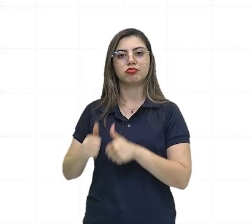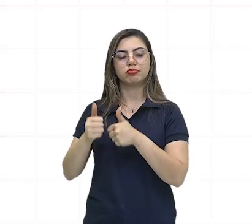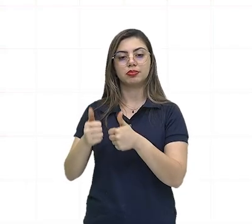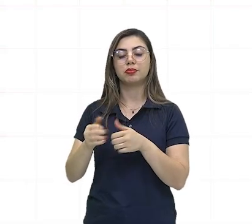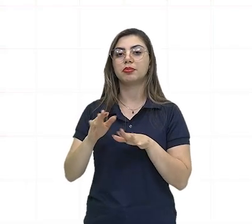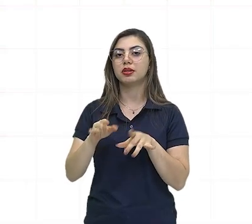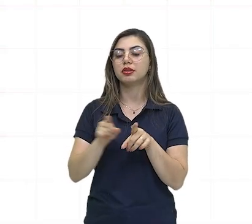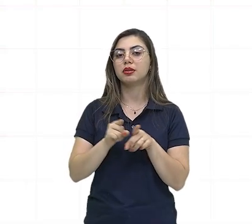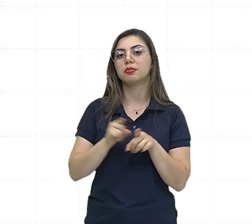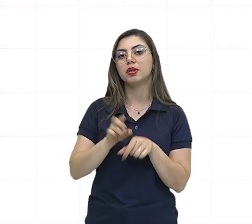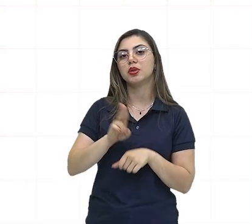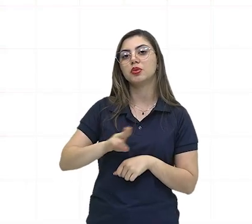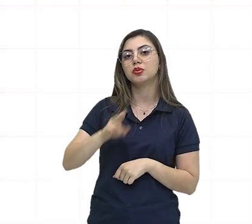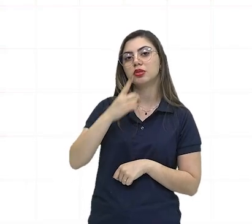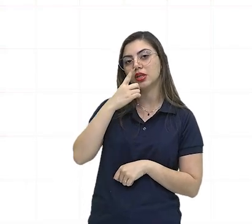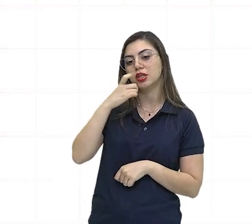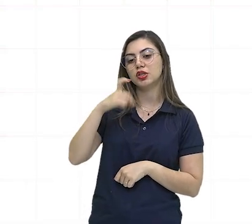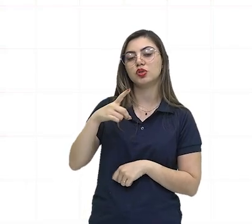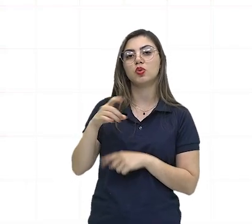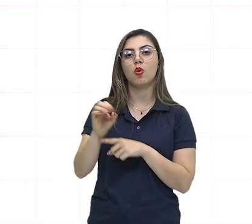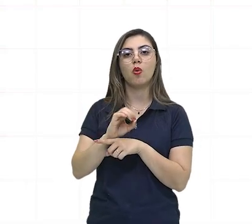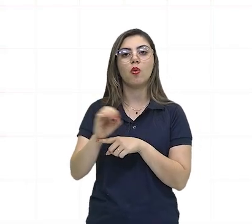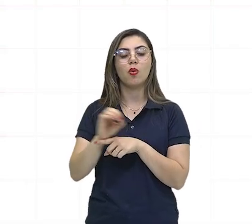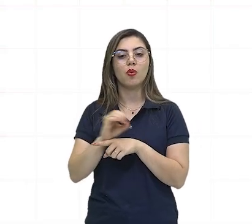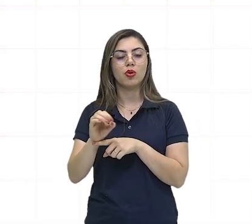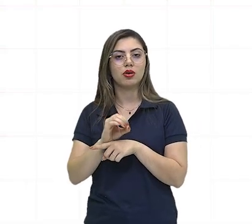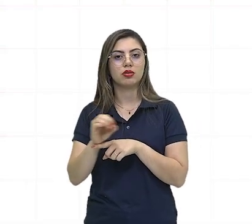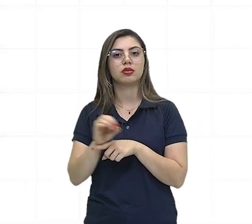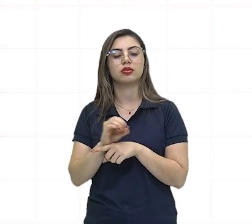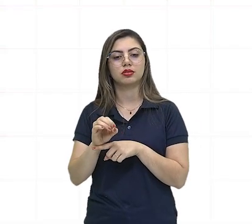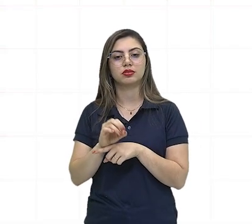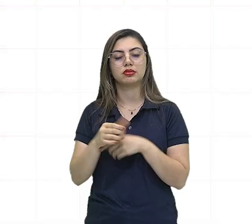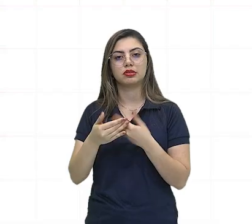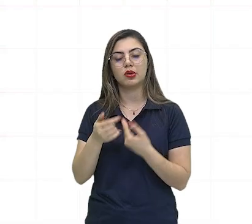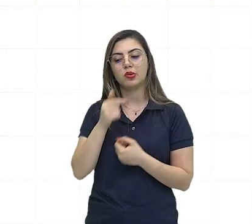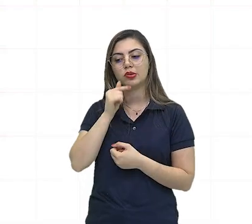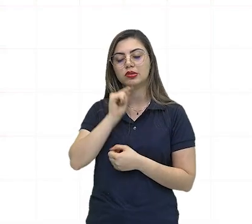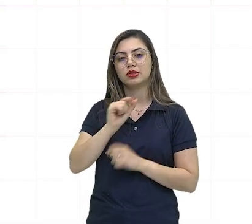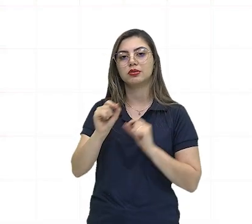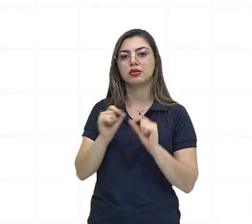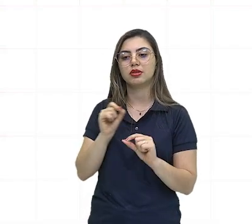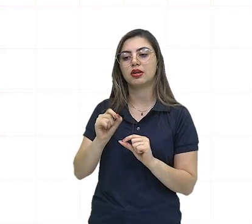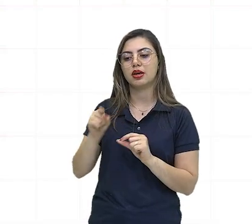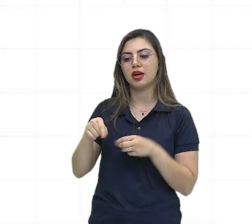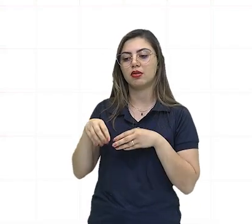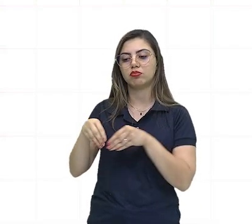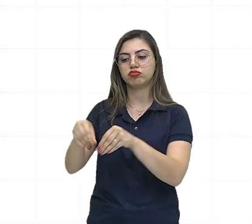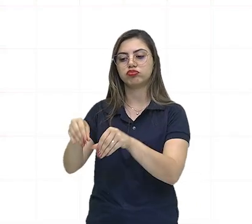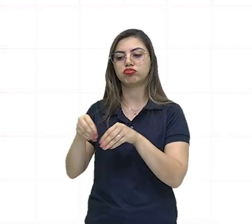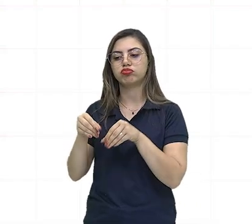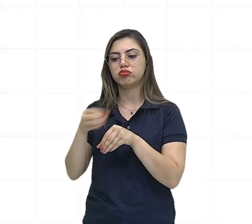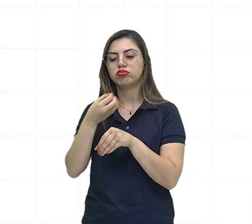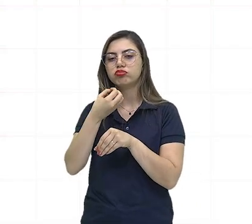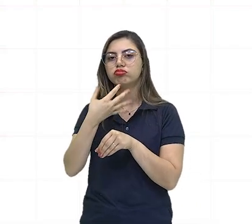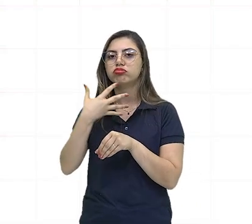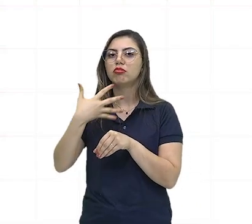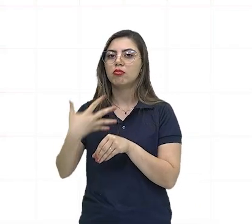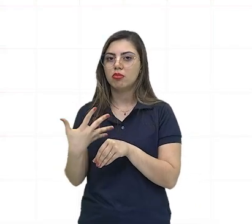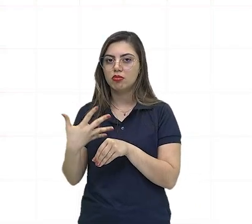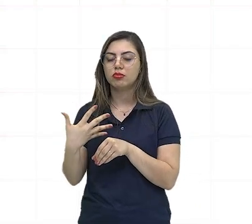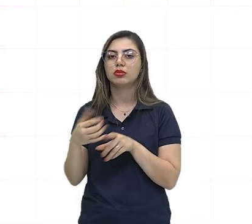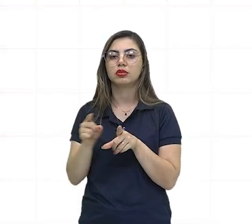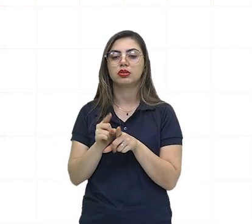o lixo orgânico, que é para criar um tipo de adubo natural, e também